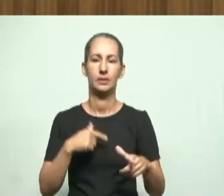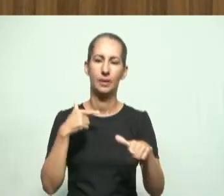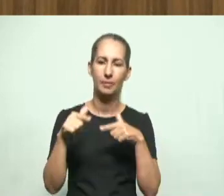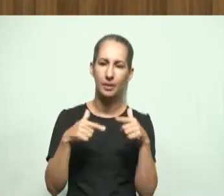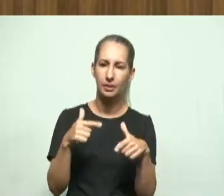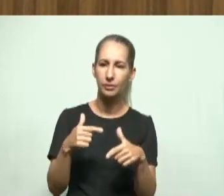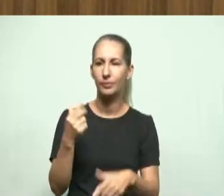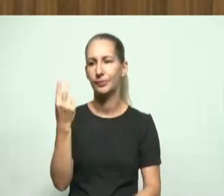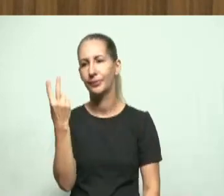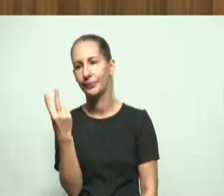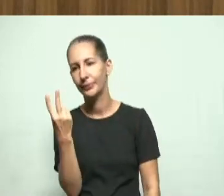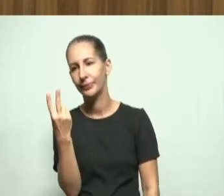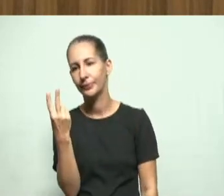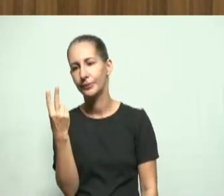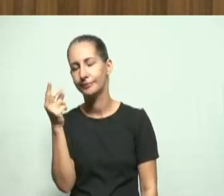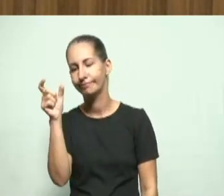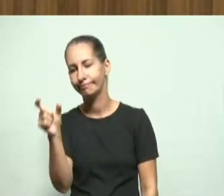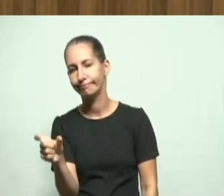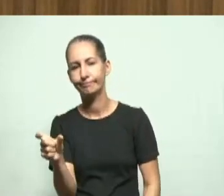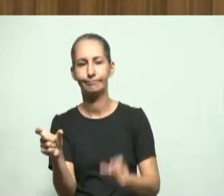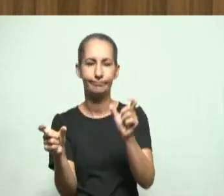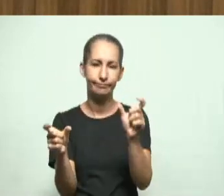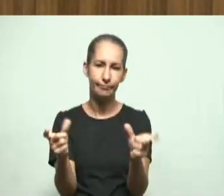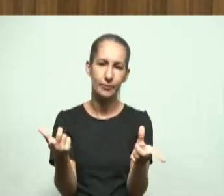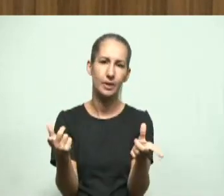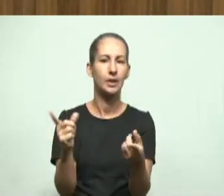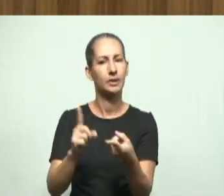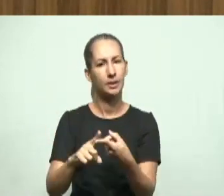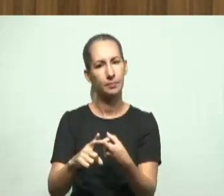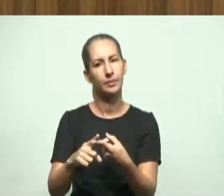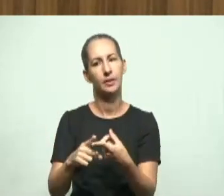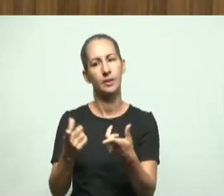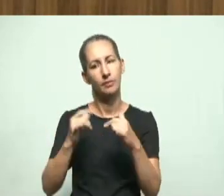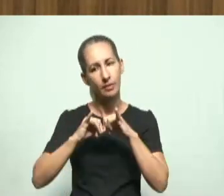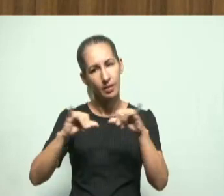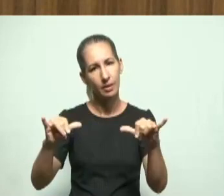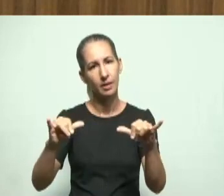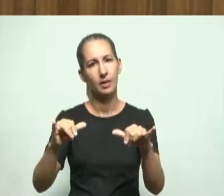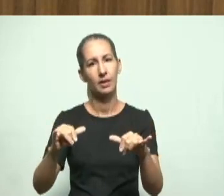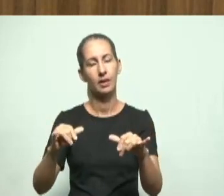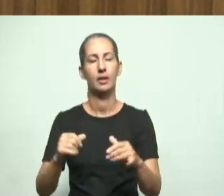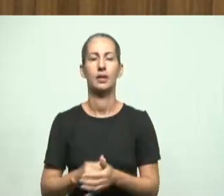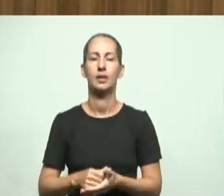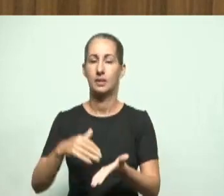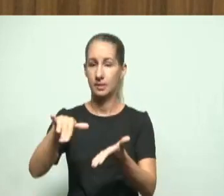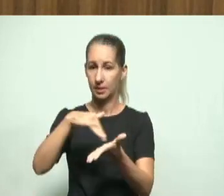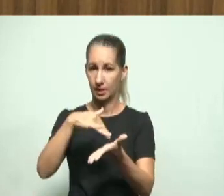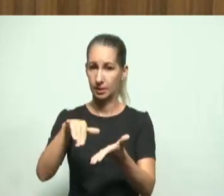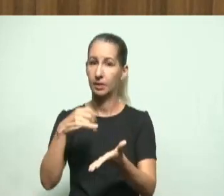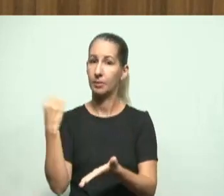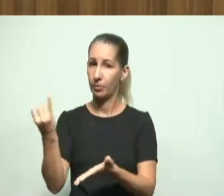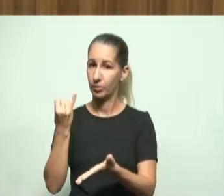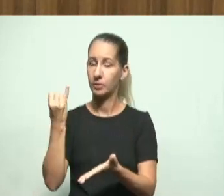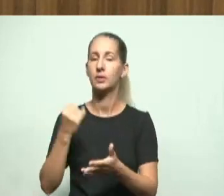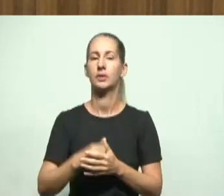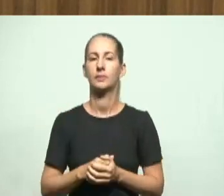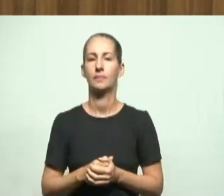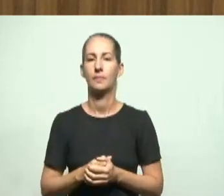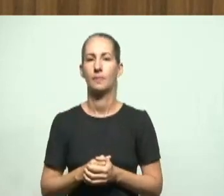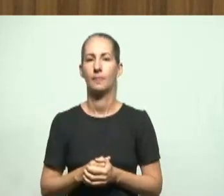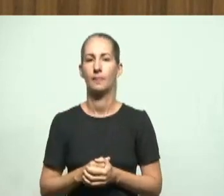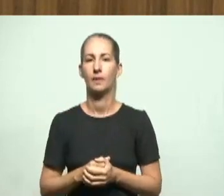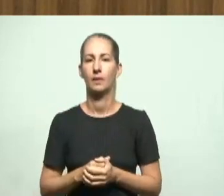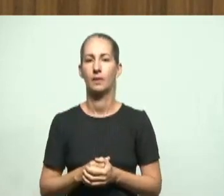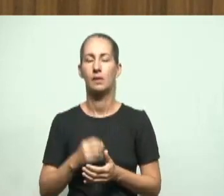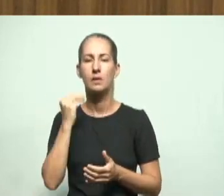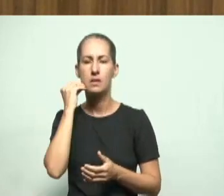dois trabalhadores. Lógico que lá também, quero frisar, que foi dito pelo secretário, e é importante dizer, que quando se abriu